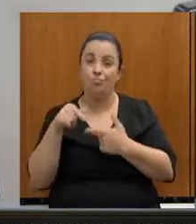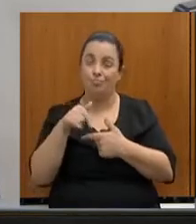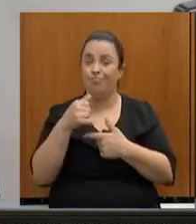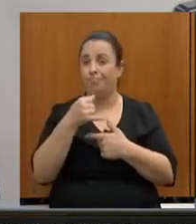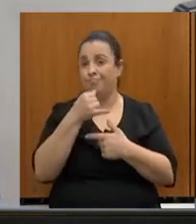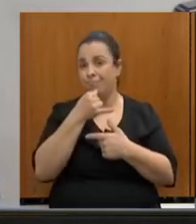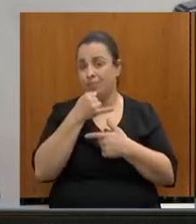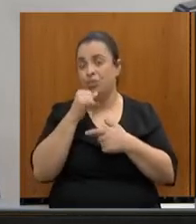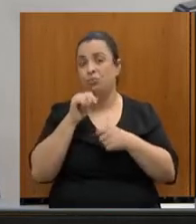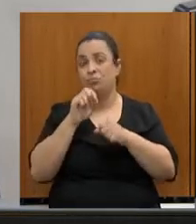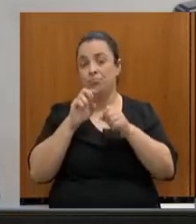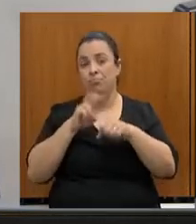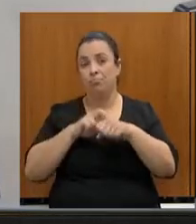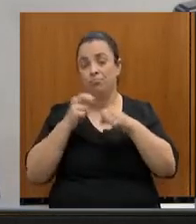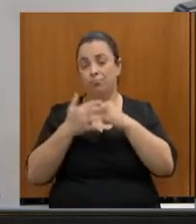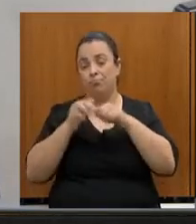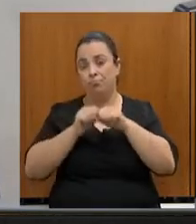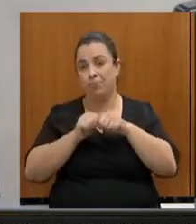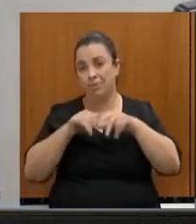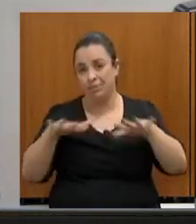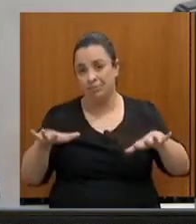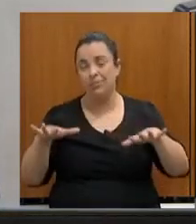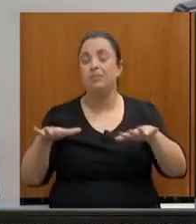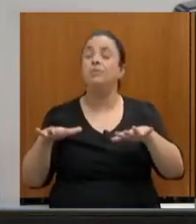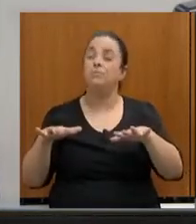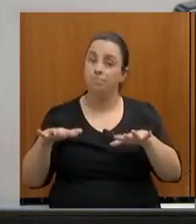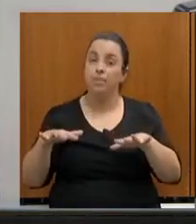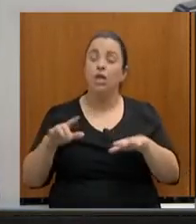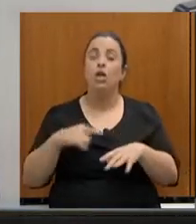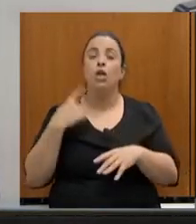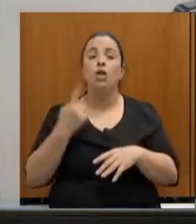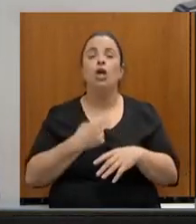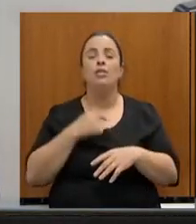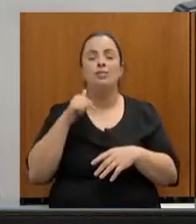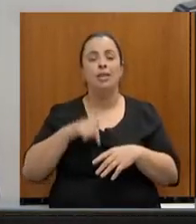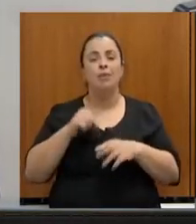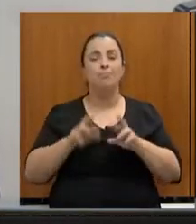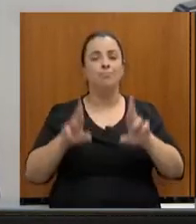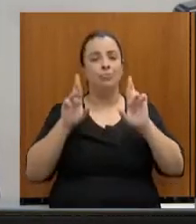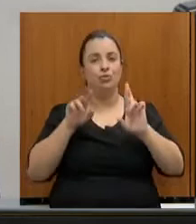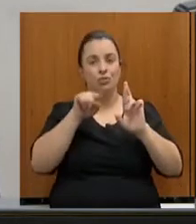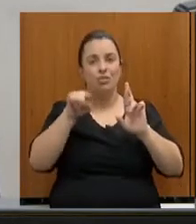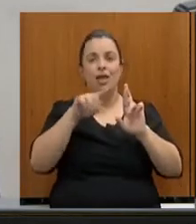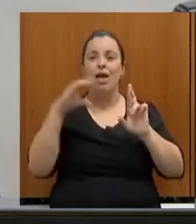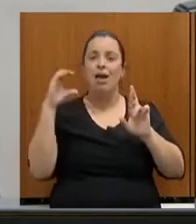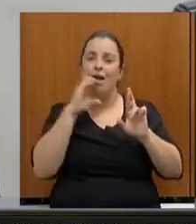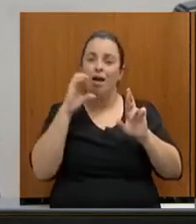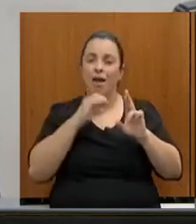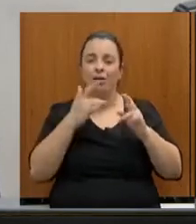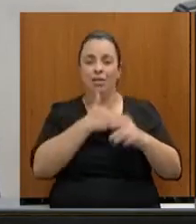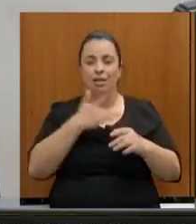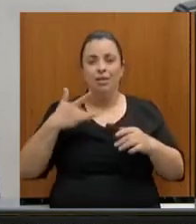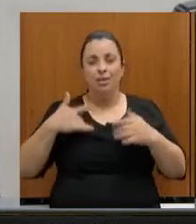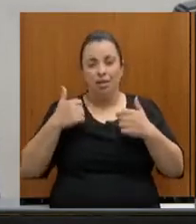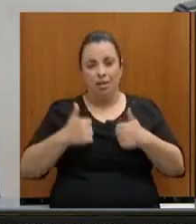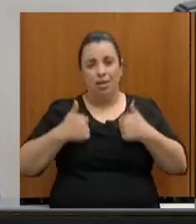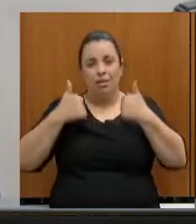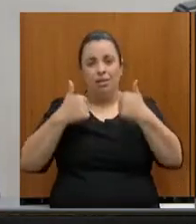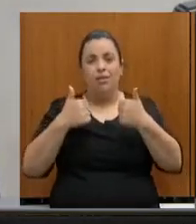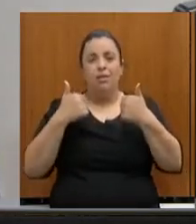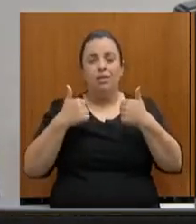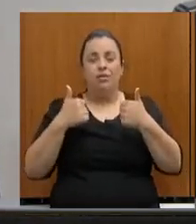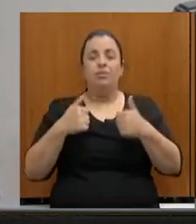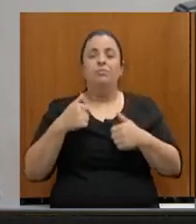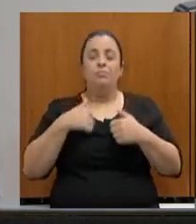triste pandemia né pelo vírus e nós estamos aqui torcendo para rápida recuperação de vossa excelência que